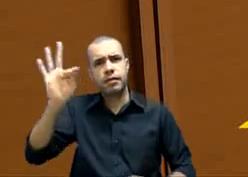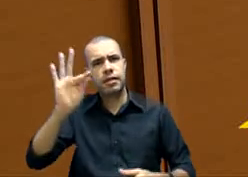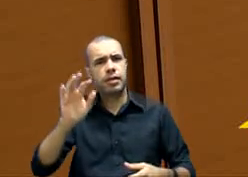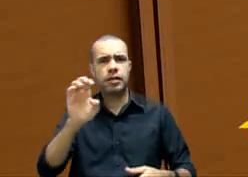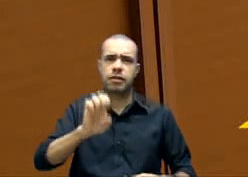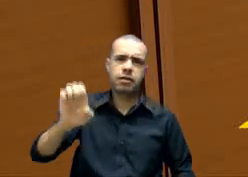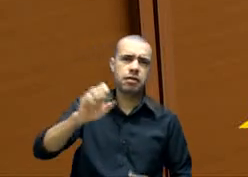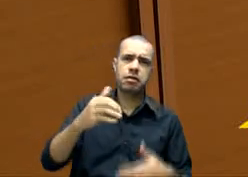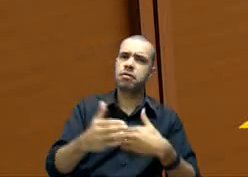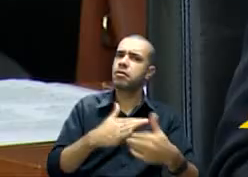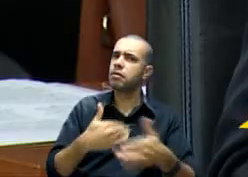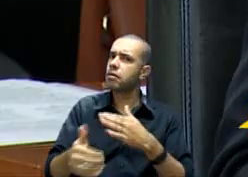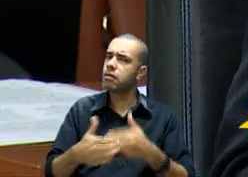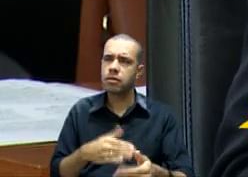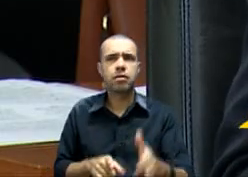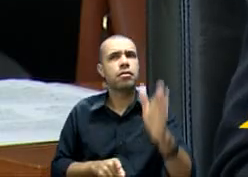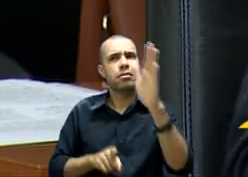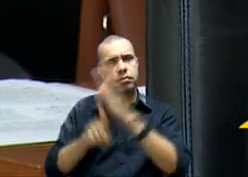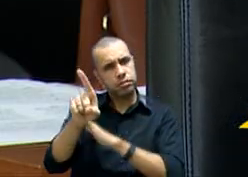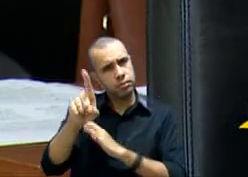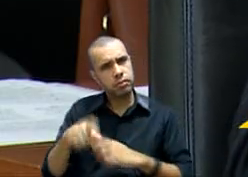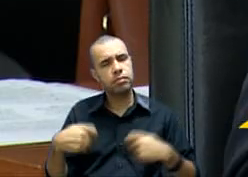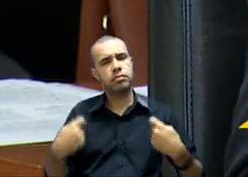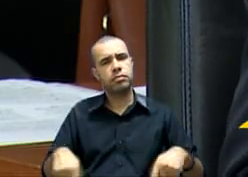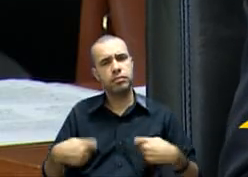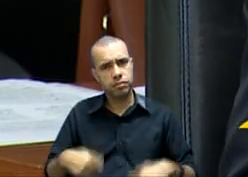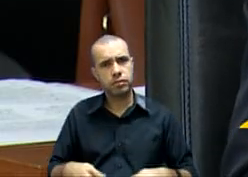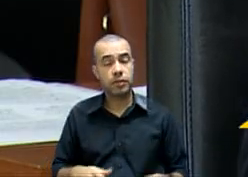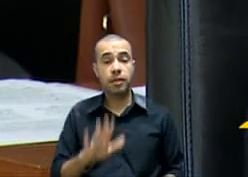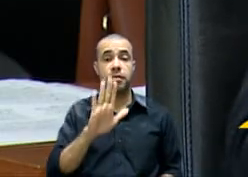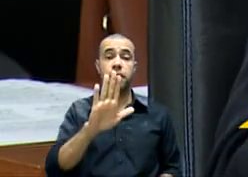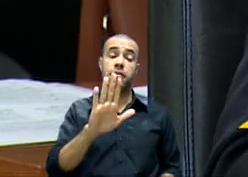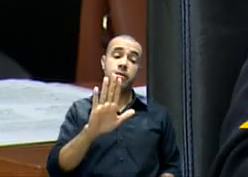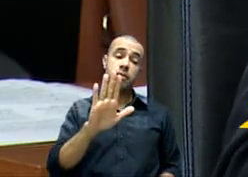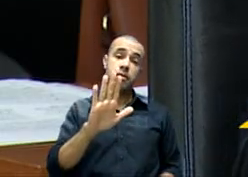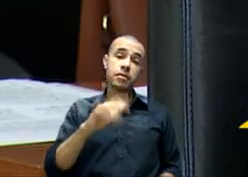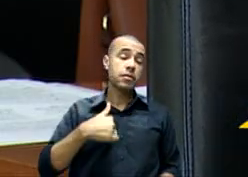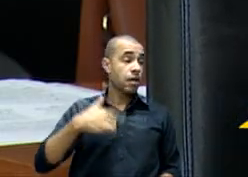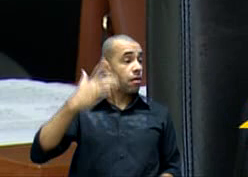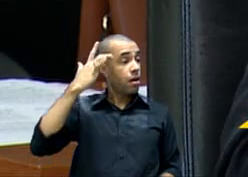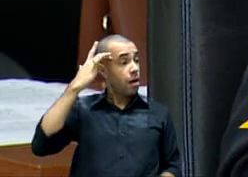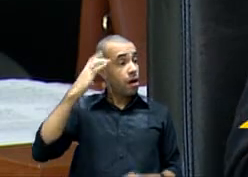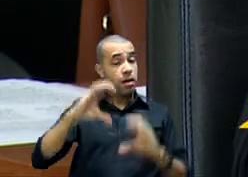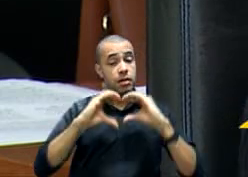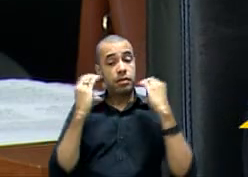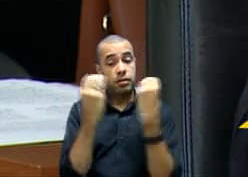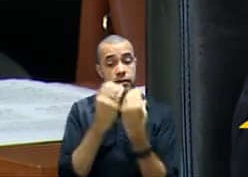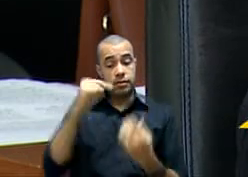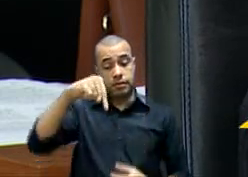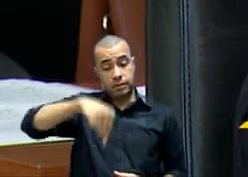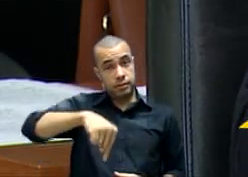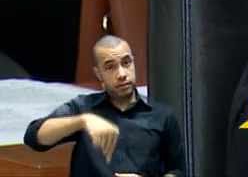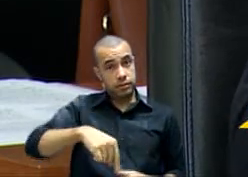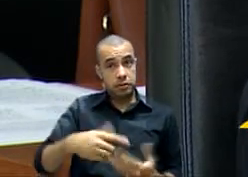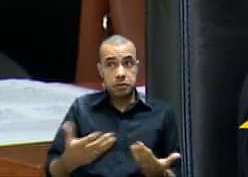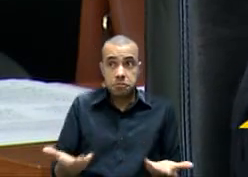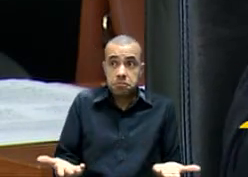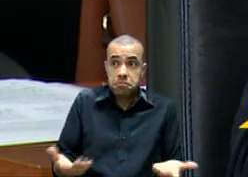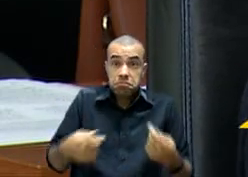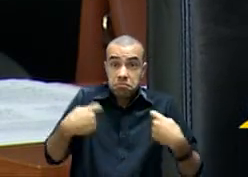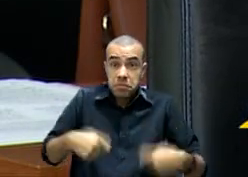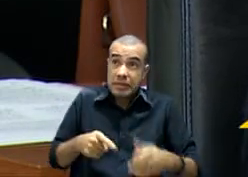cidade, sou realmente a favor. Mas eu acho que a nossa casa deveria fazer um requerimento, não sei se é isso mesmo,